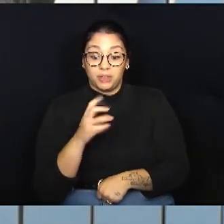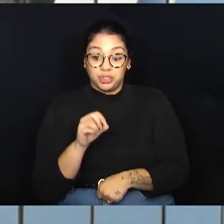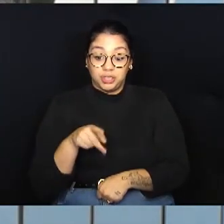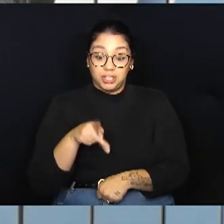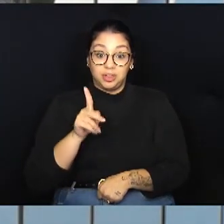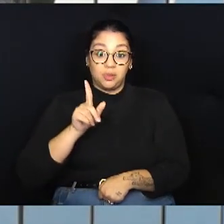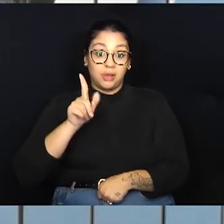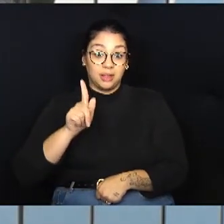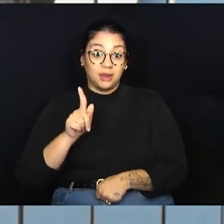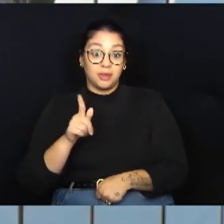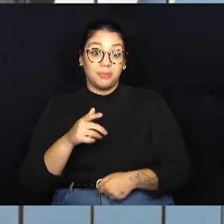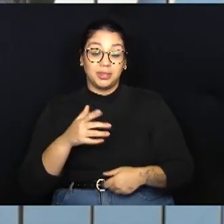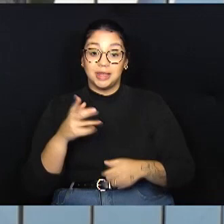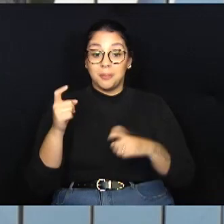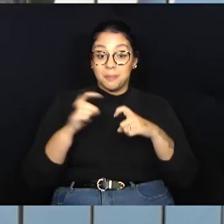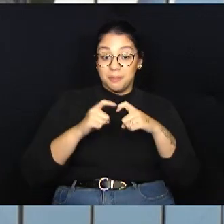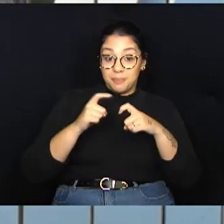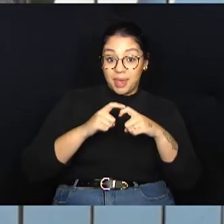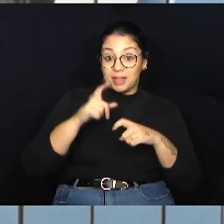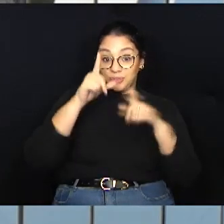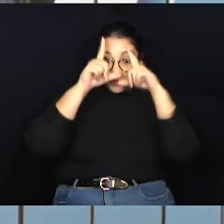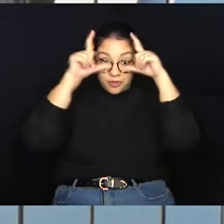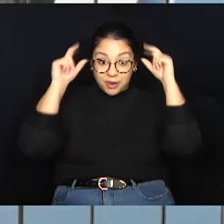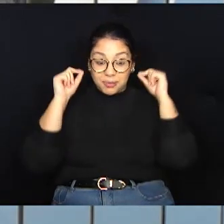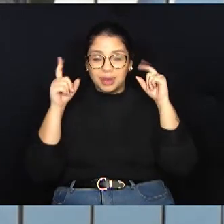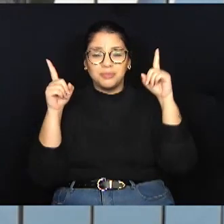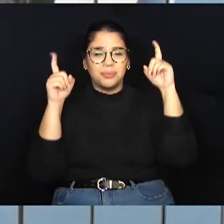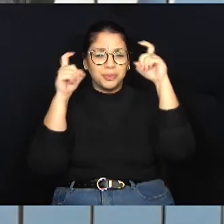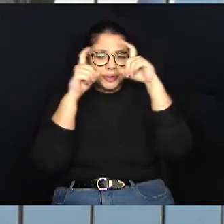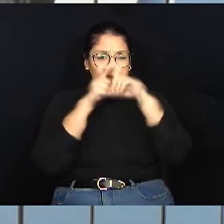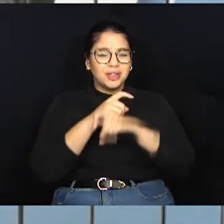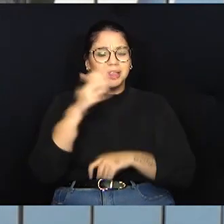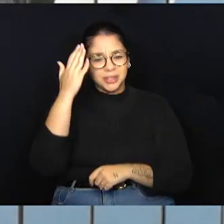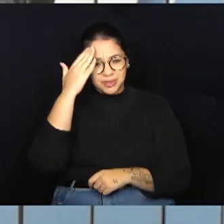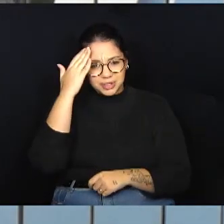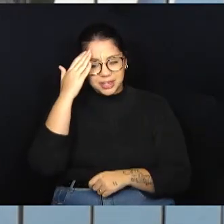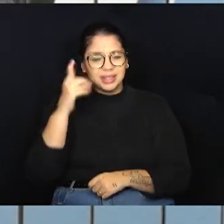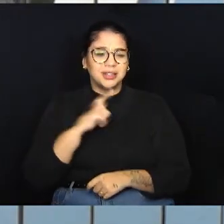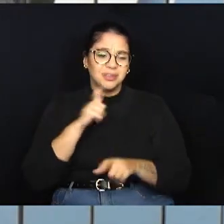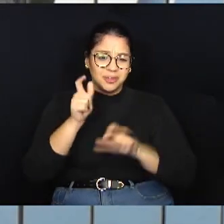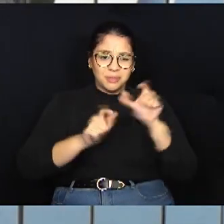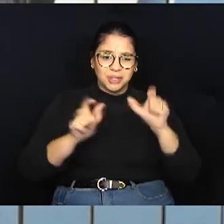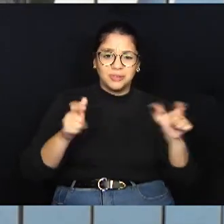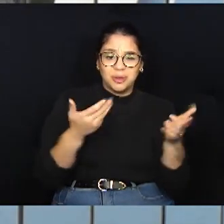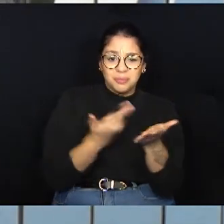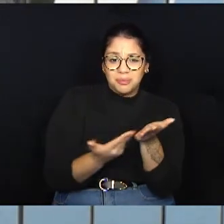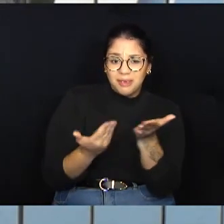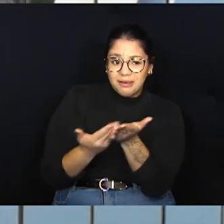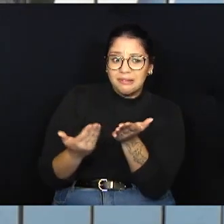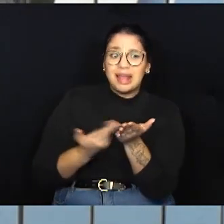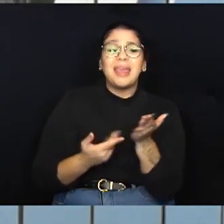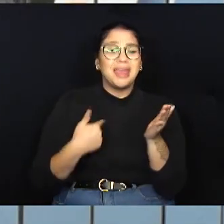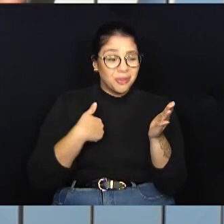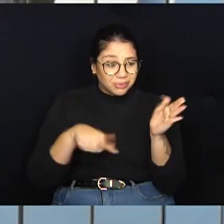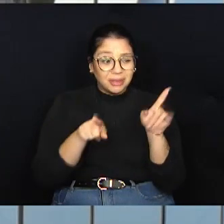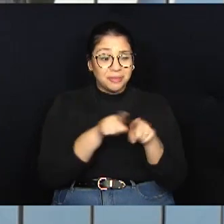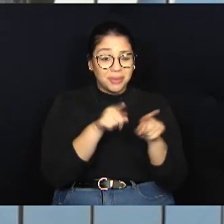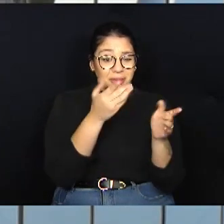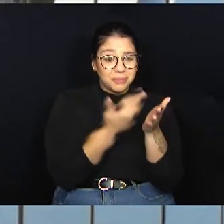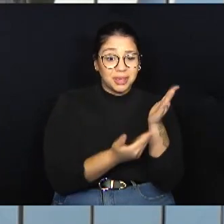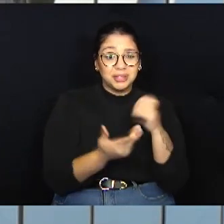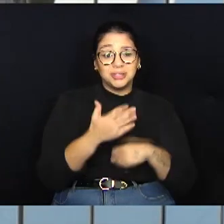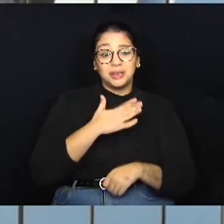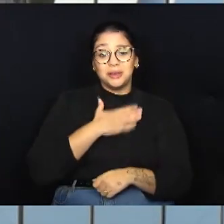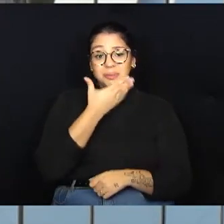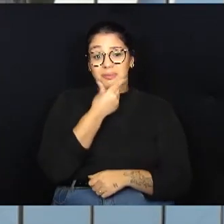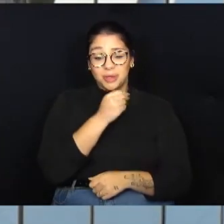os enfermeiros. Então foi muito difícil e eu sei que muita gente teve perdas. Eu tive perdas nessa Covid. Perdi o meu sogro,